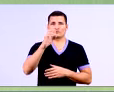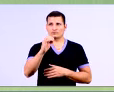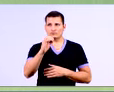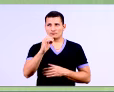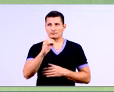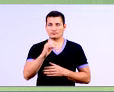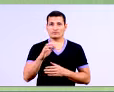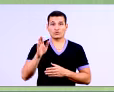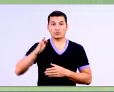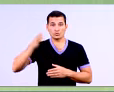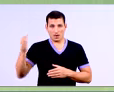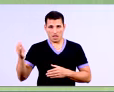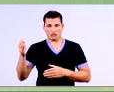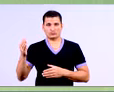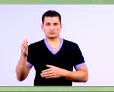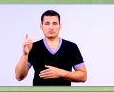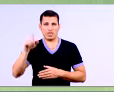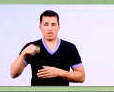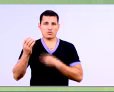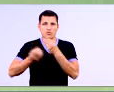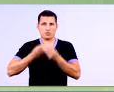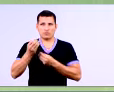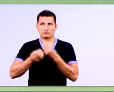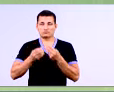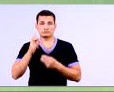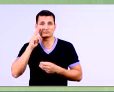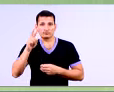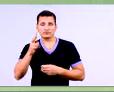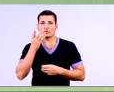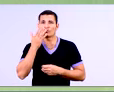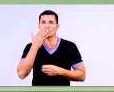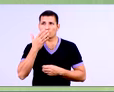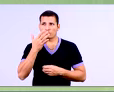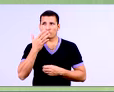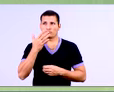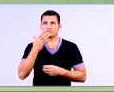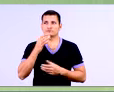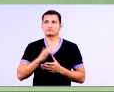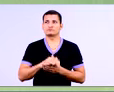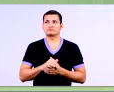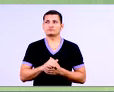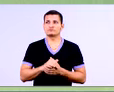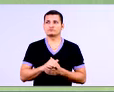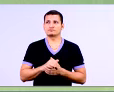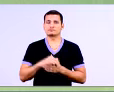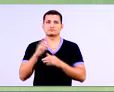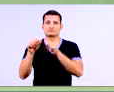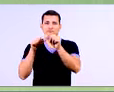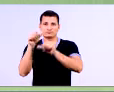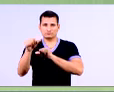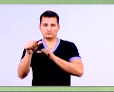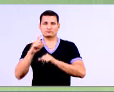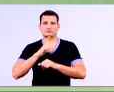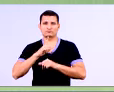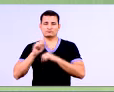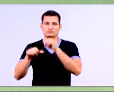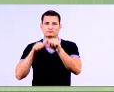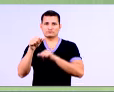resultado. Observem que a cor do input, da fonte, foi alterada.